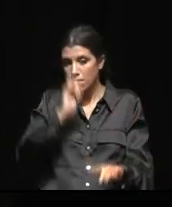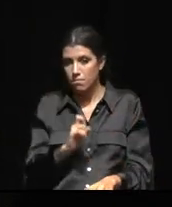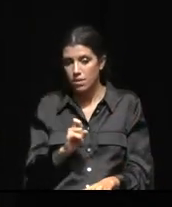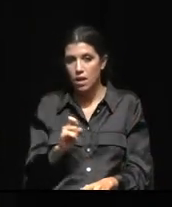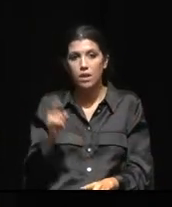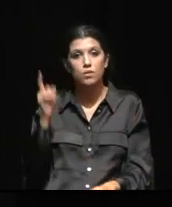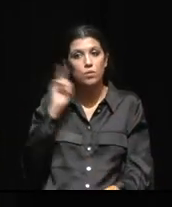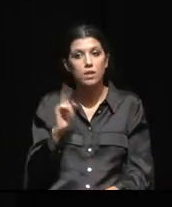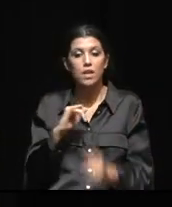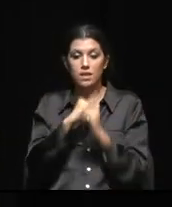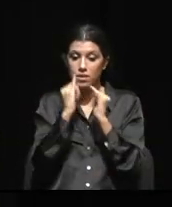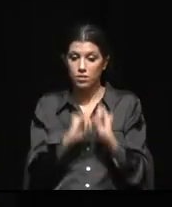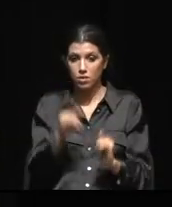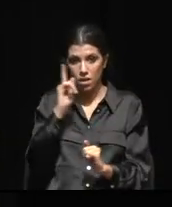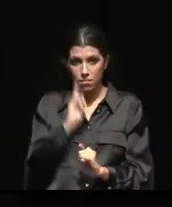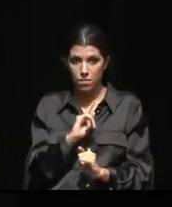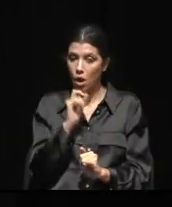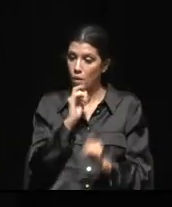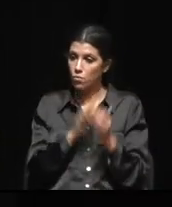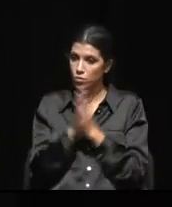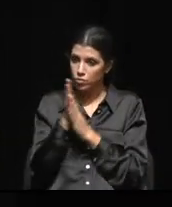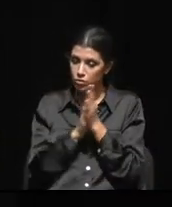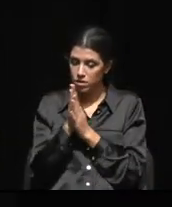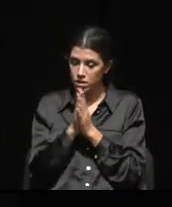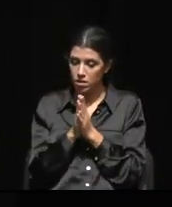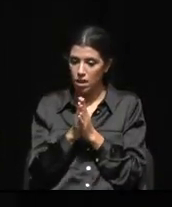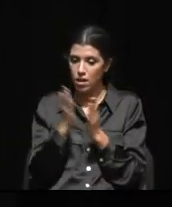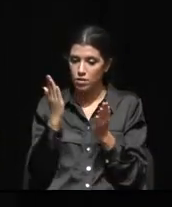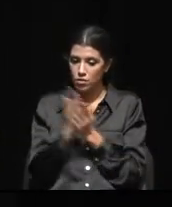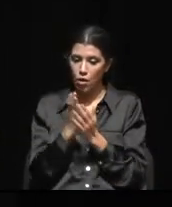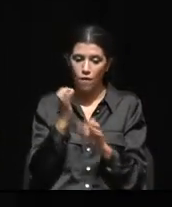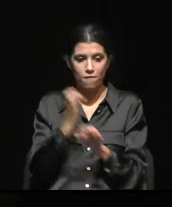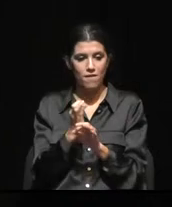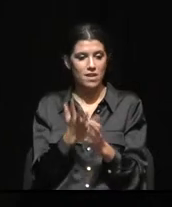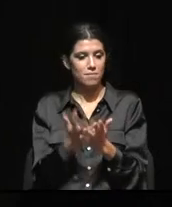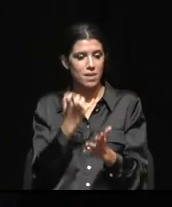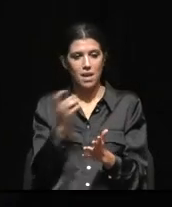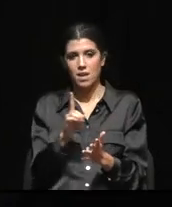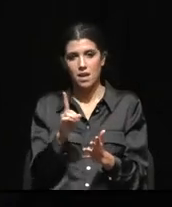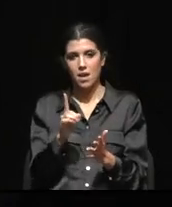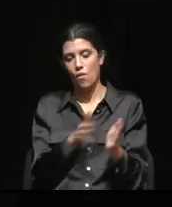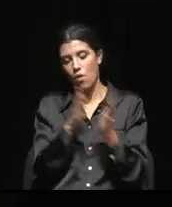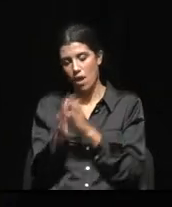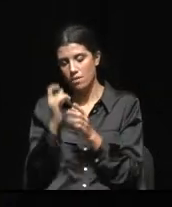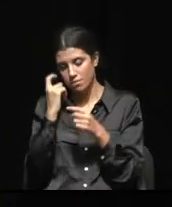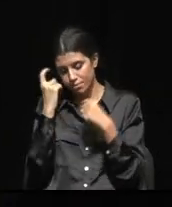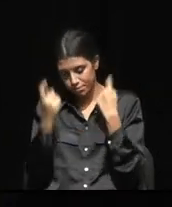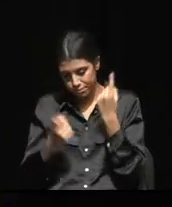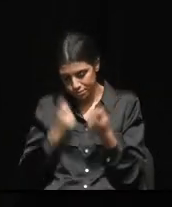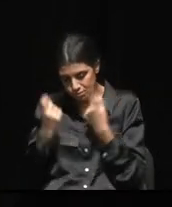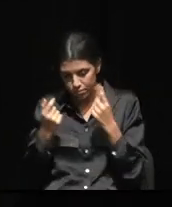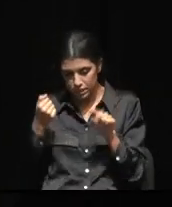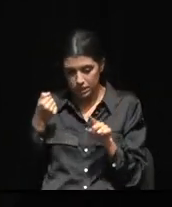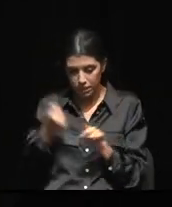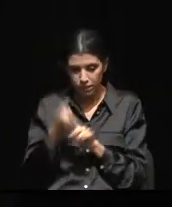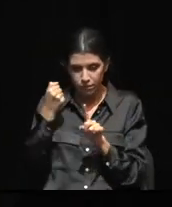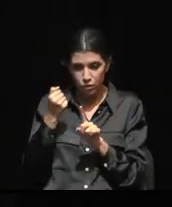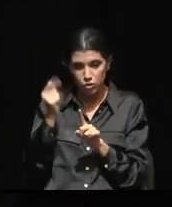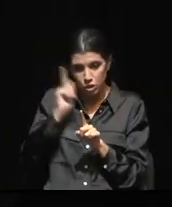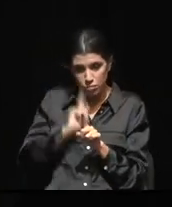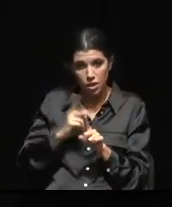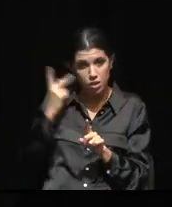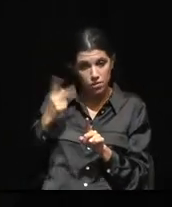que o dia internacional da mulher é uma oportunidade não apenas para Celebrar mas também para refletir sobre os desafios que as